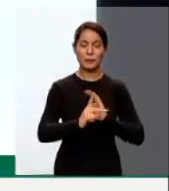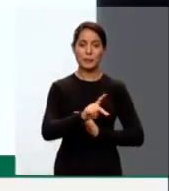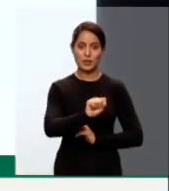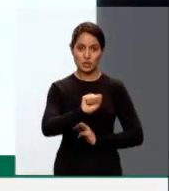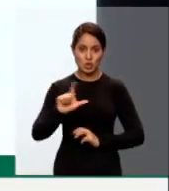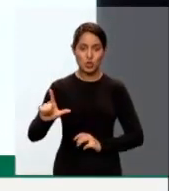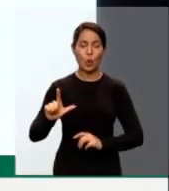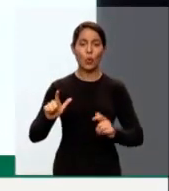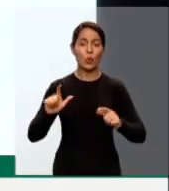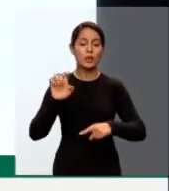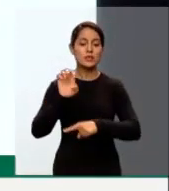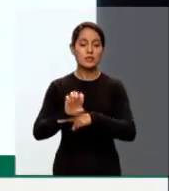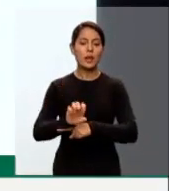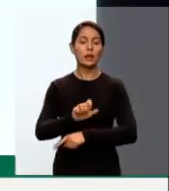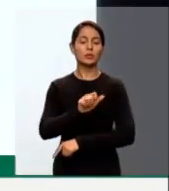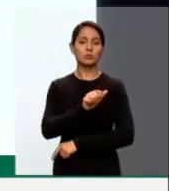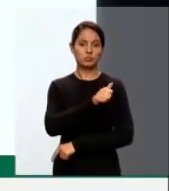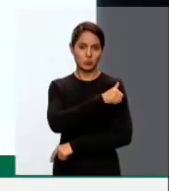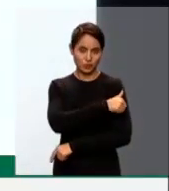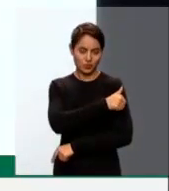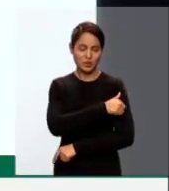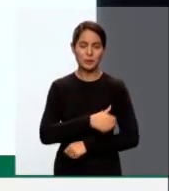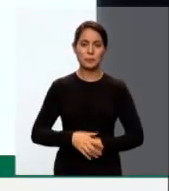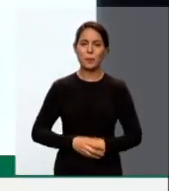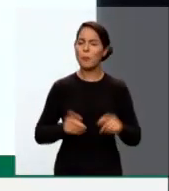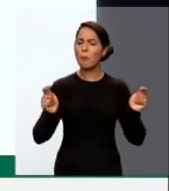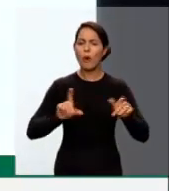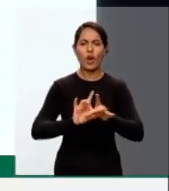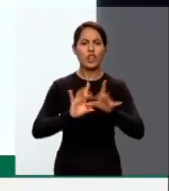pode participar enviando perguntas para o portal